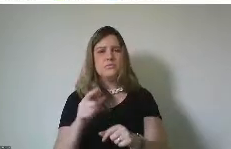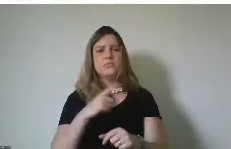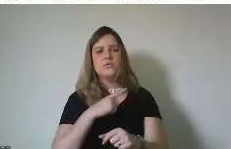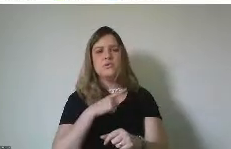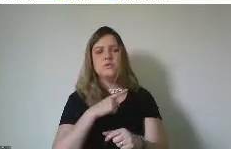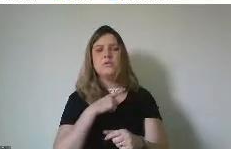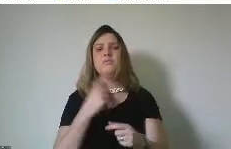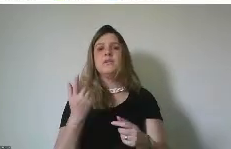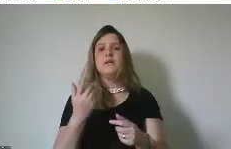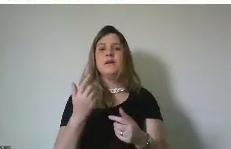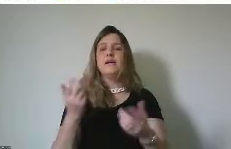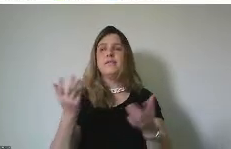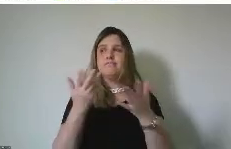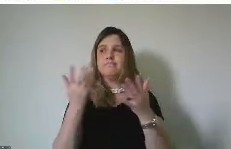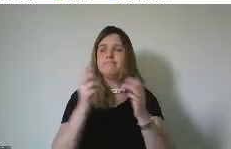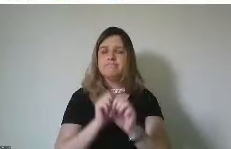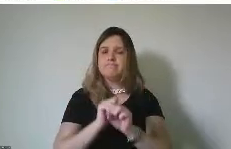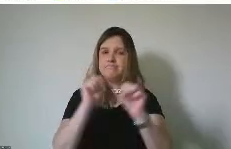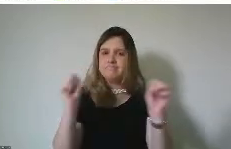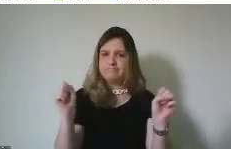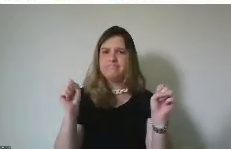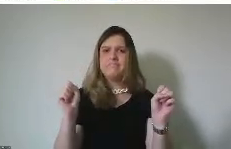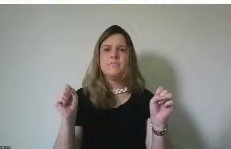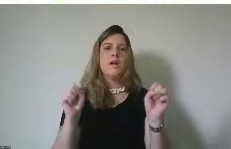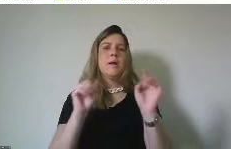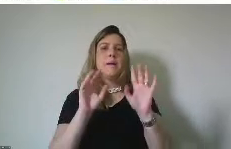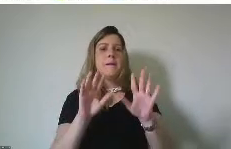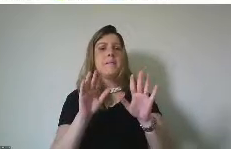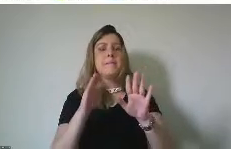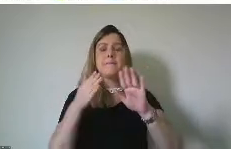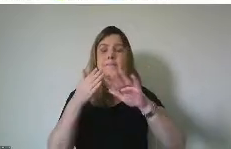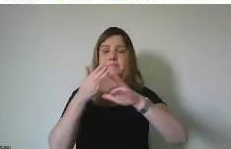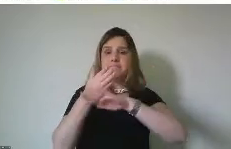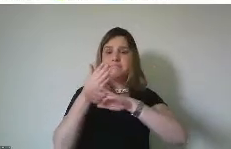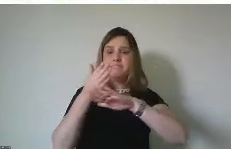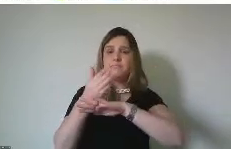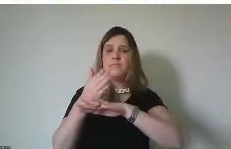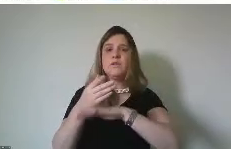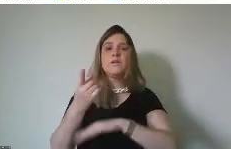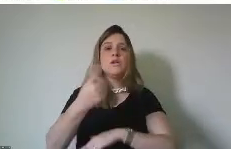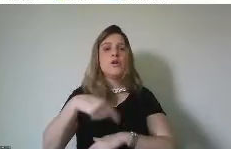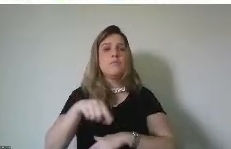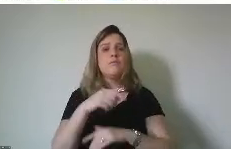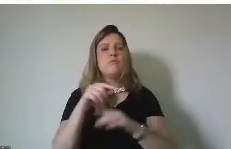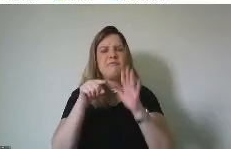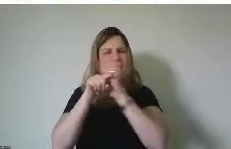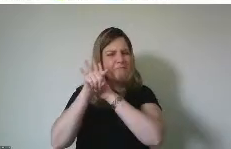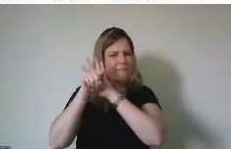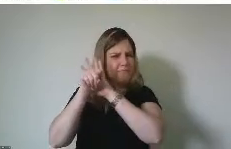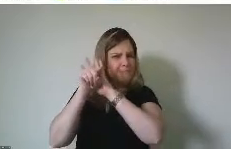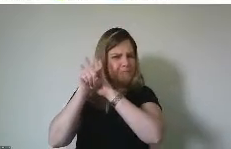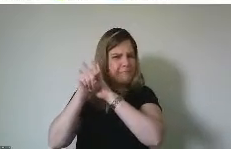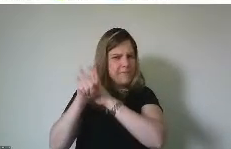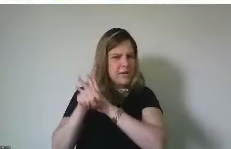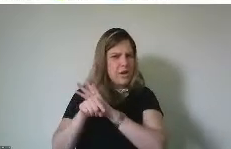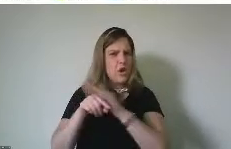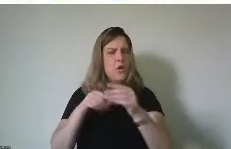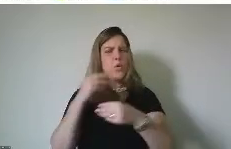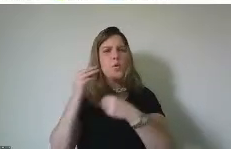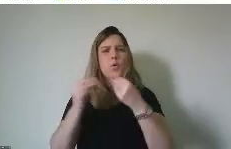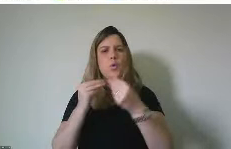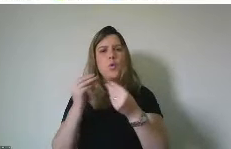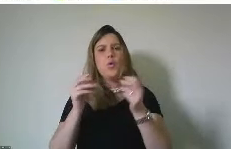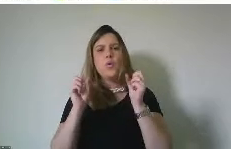dá uma olhadinha mas a equação dos Americanos é vamos eletrificar se não houver a transmissão não